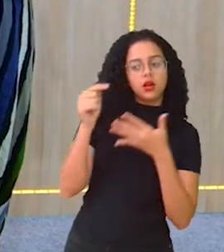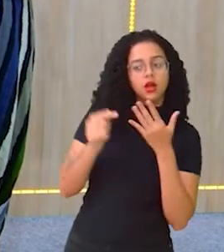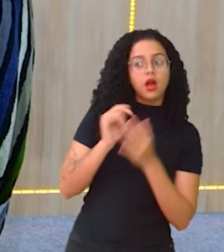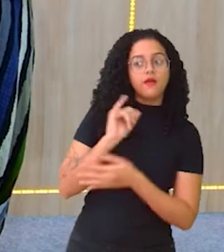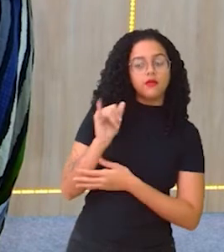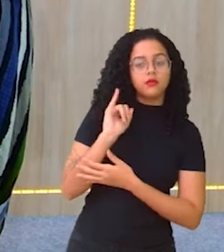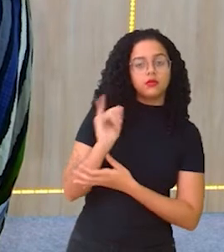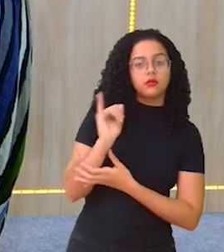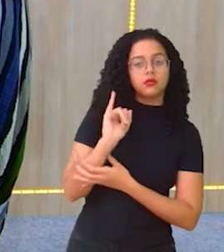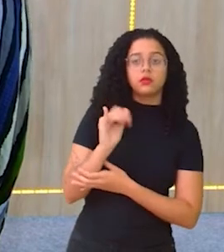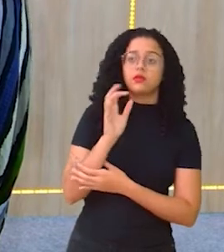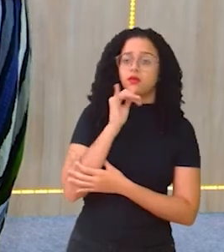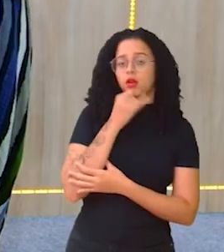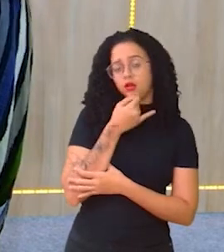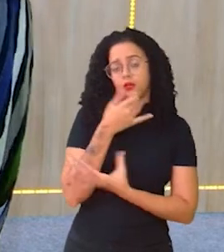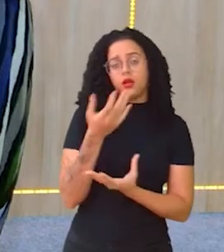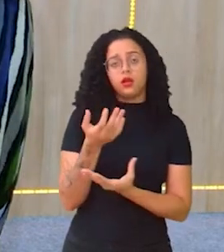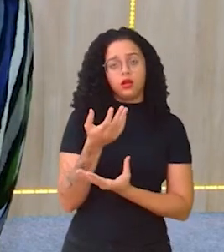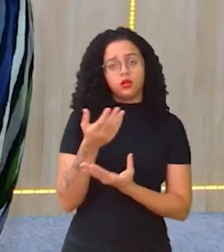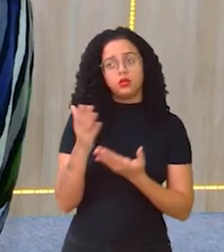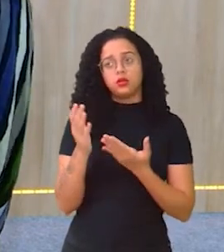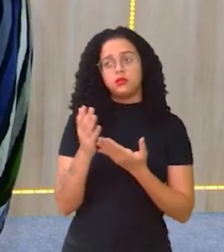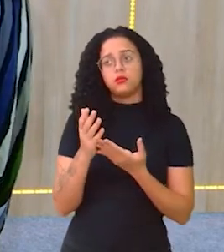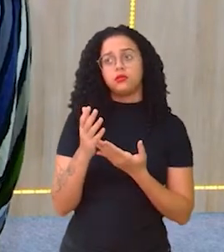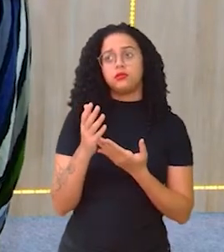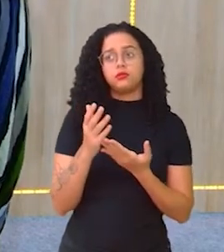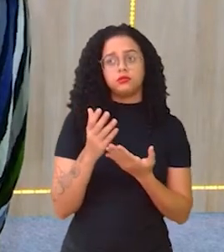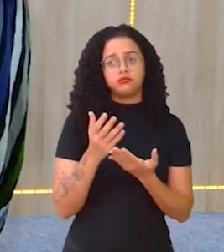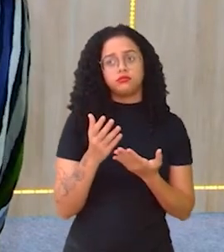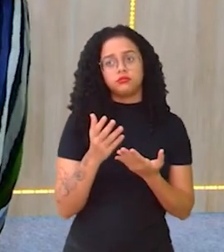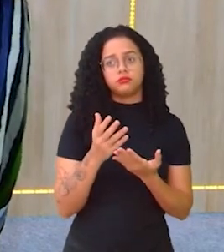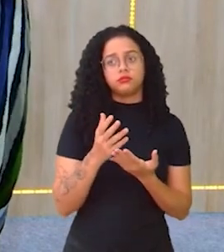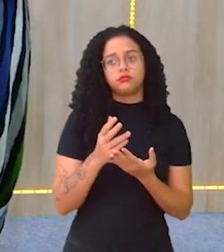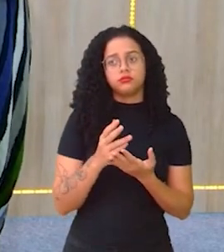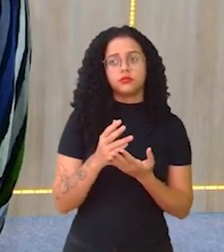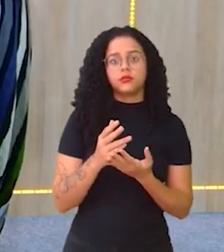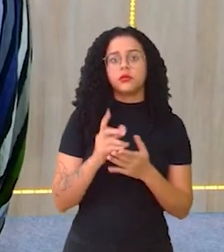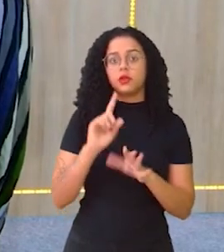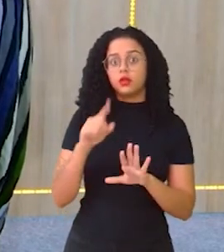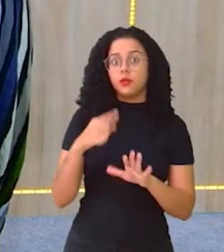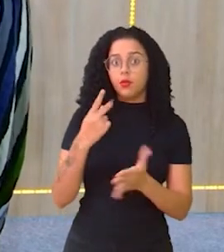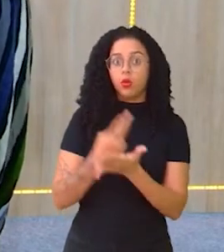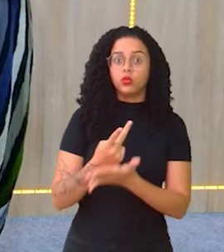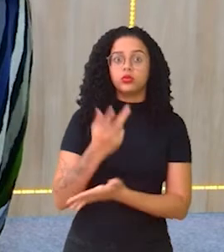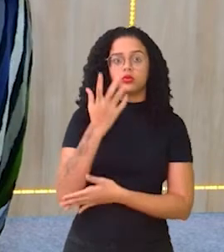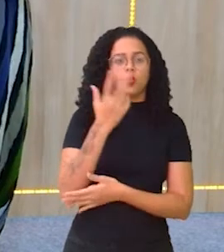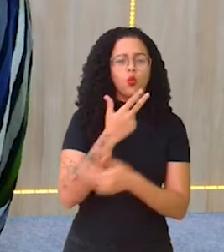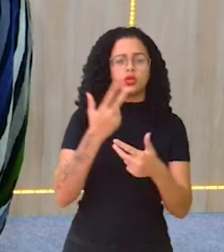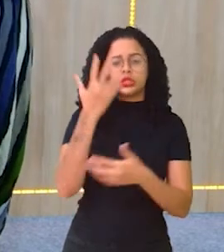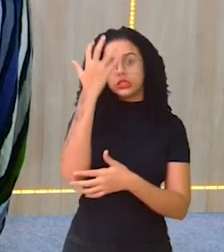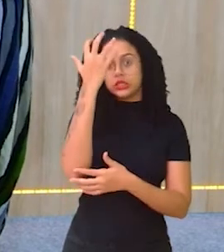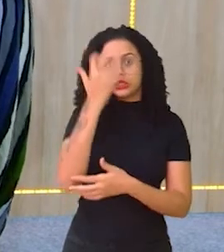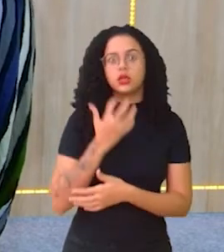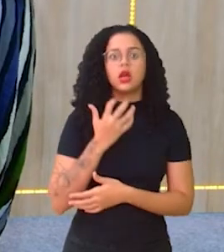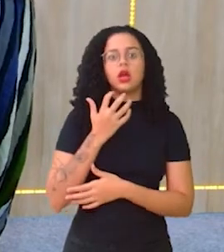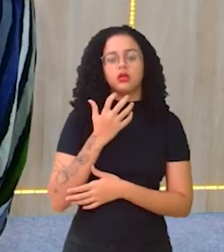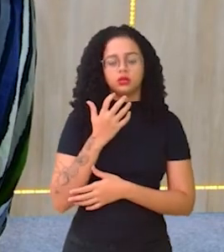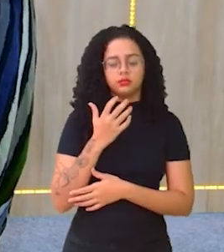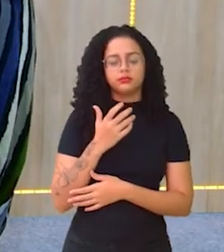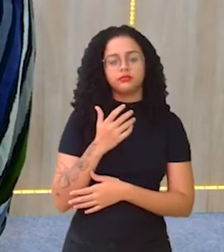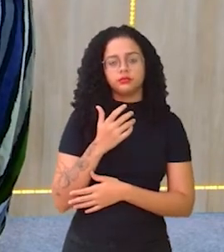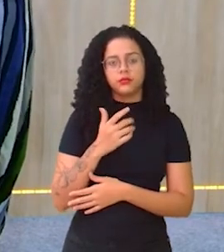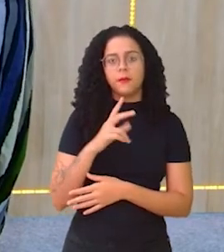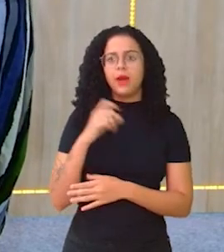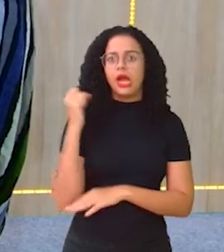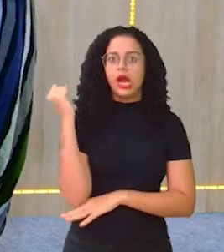que, infelizmente, em alguns casos culminam em questões mais sérias, mais graves, né? Não que isso seja menos sério, mas que são